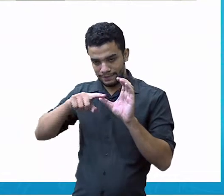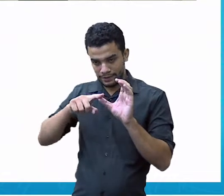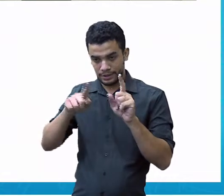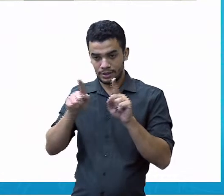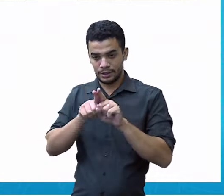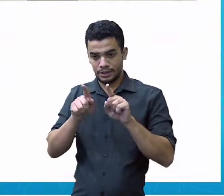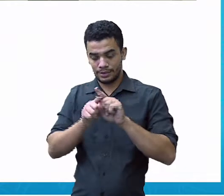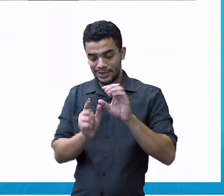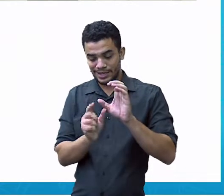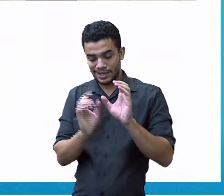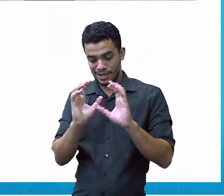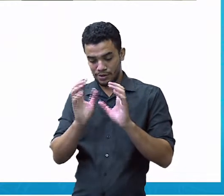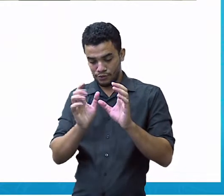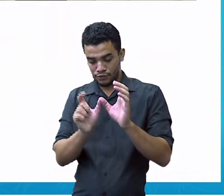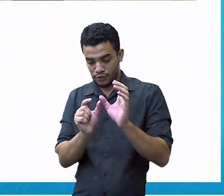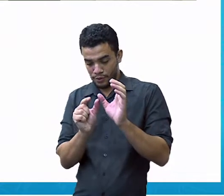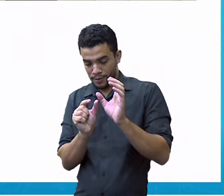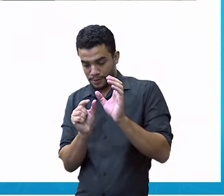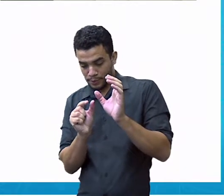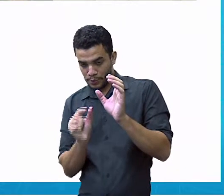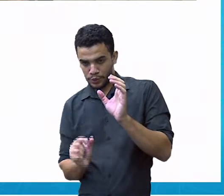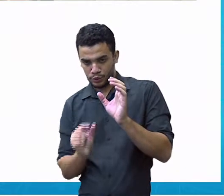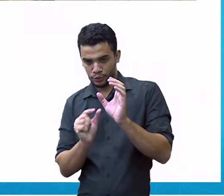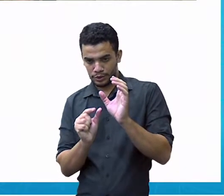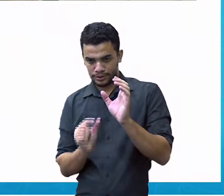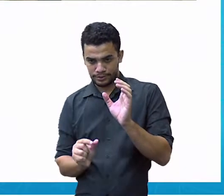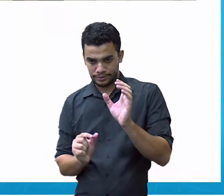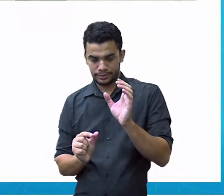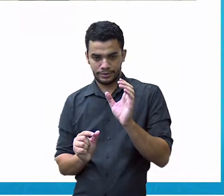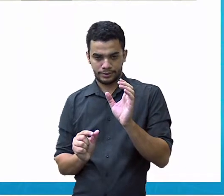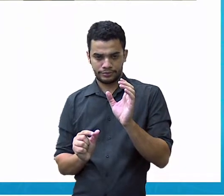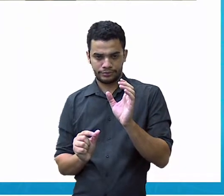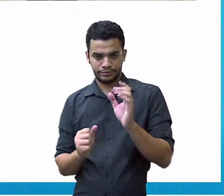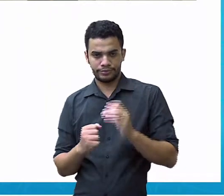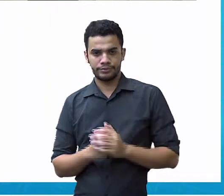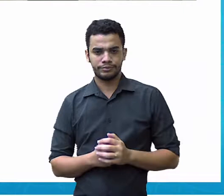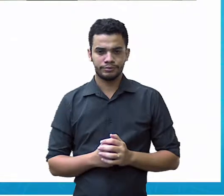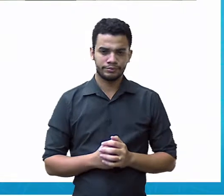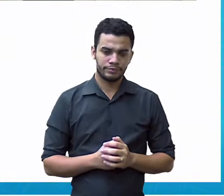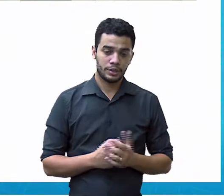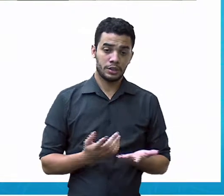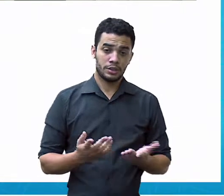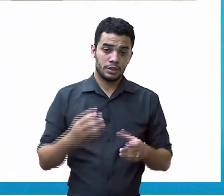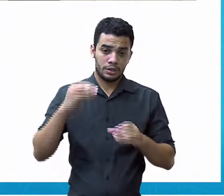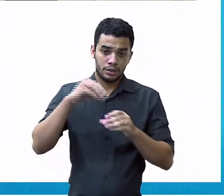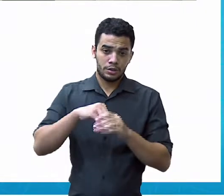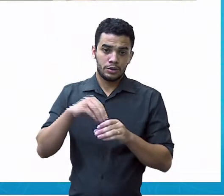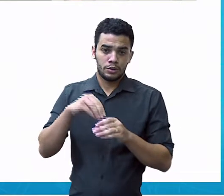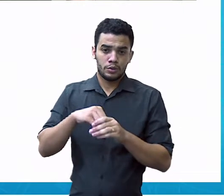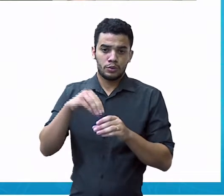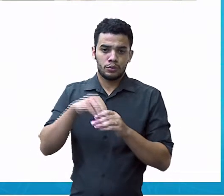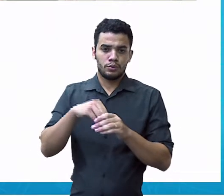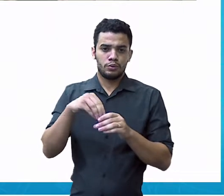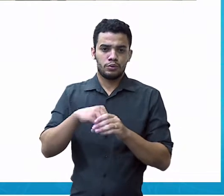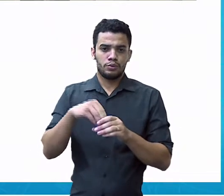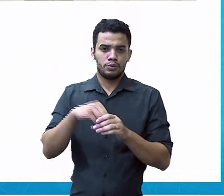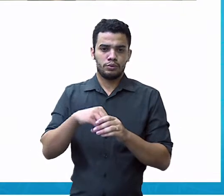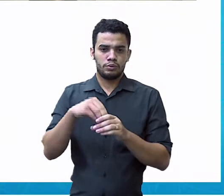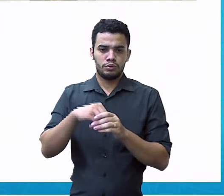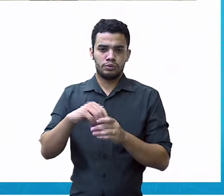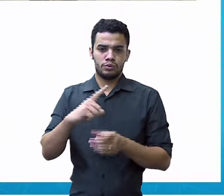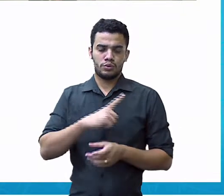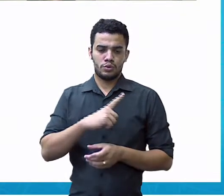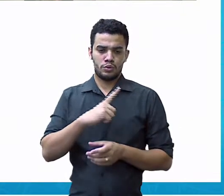órgãos: cérebro, cerebelo e bulbo. A palavra encéfalo é de